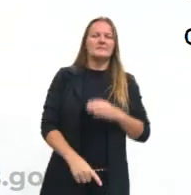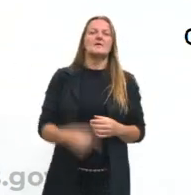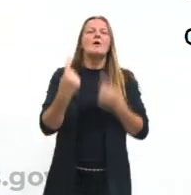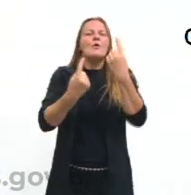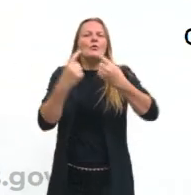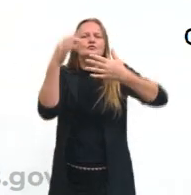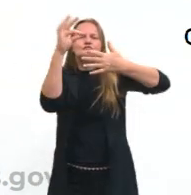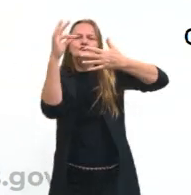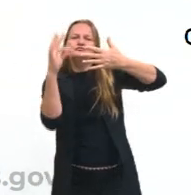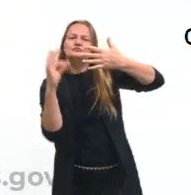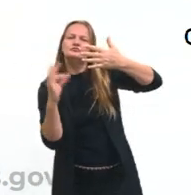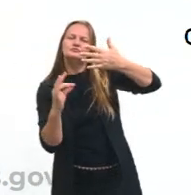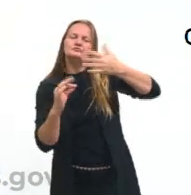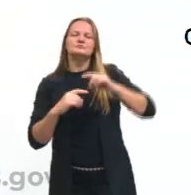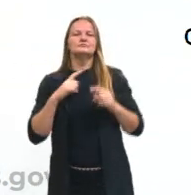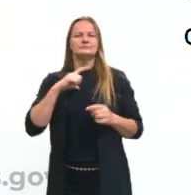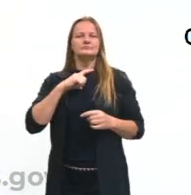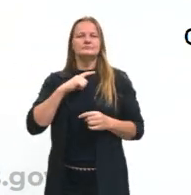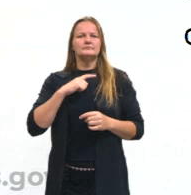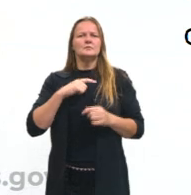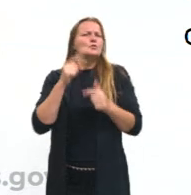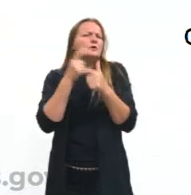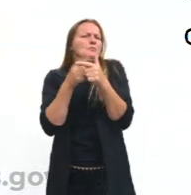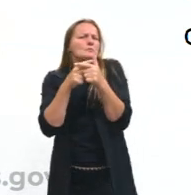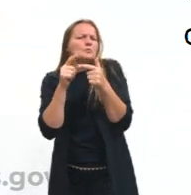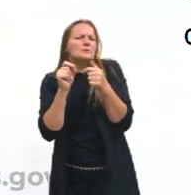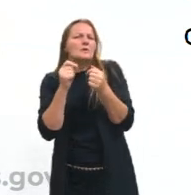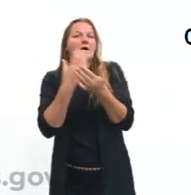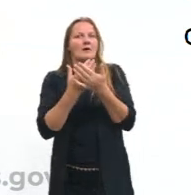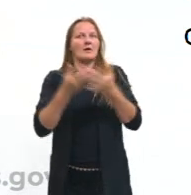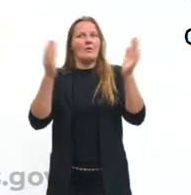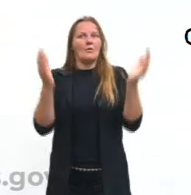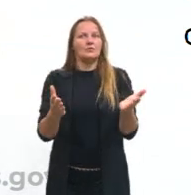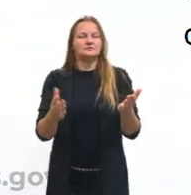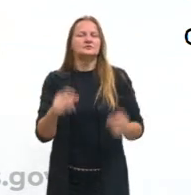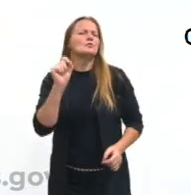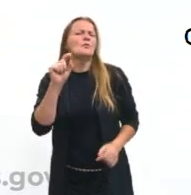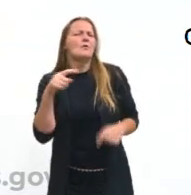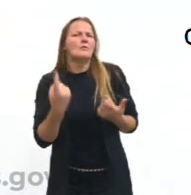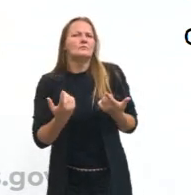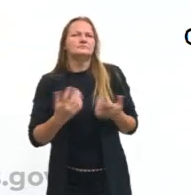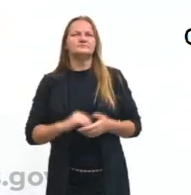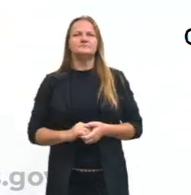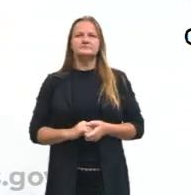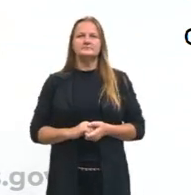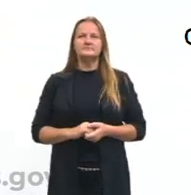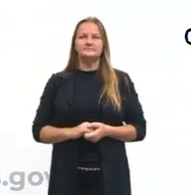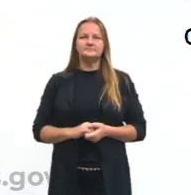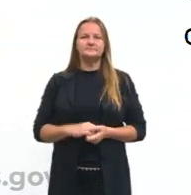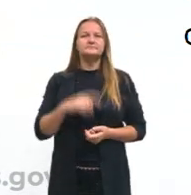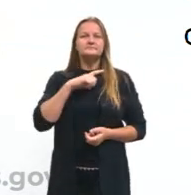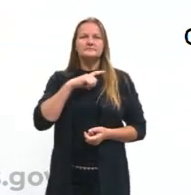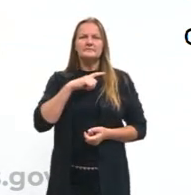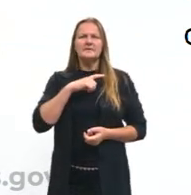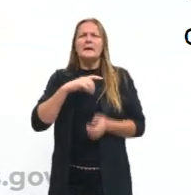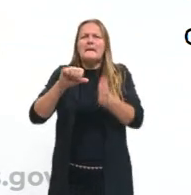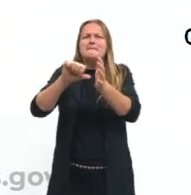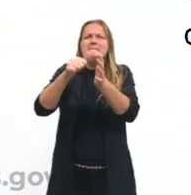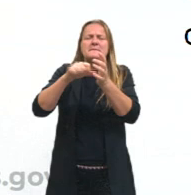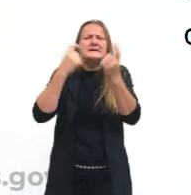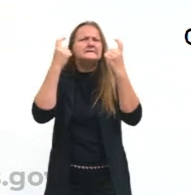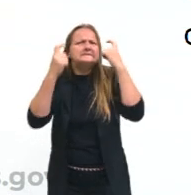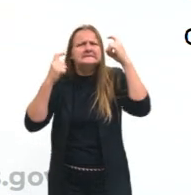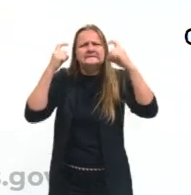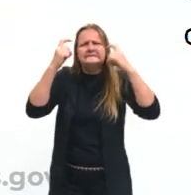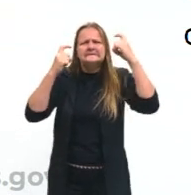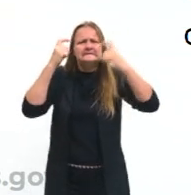elementos que vamos ver aqui dos pré-socráticos e do problema dessa aula de hoje qual que é o problema Olha só tendo presente as primeiras inquietações